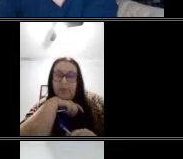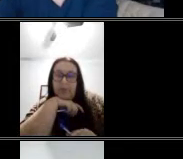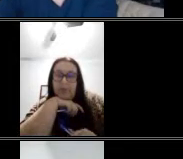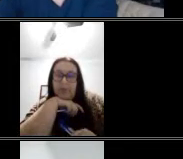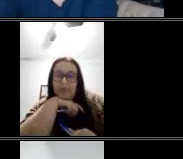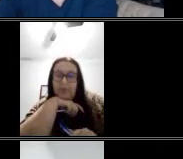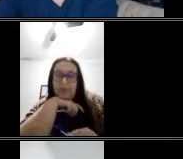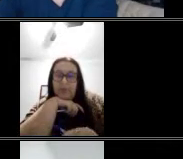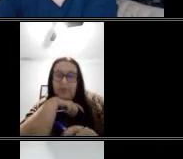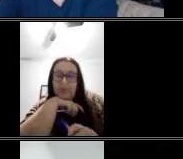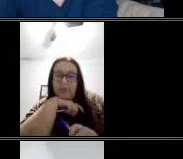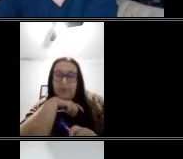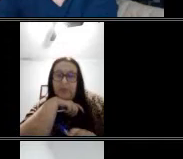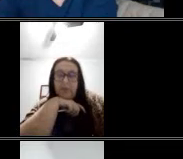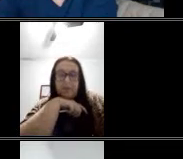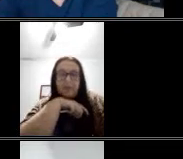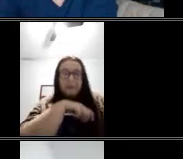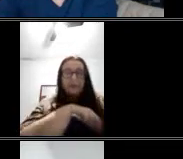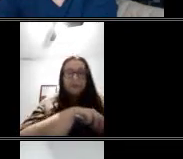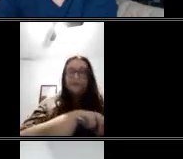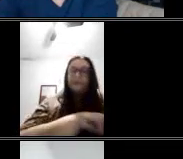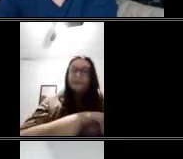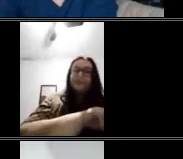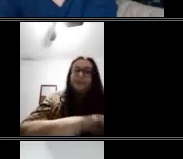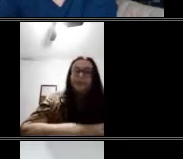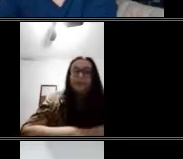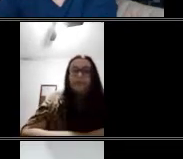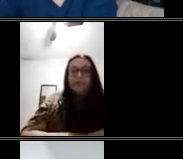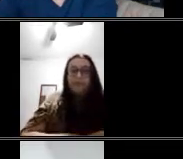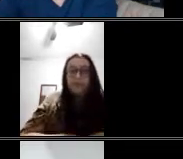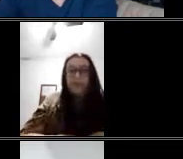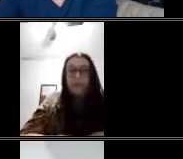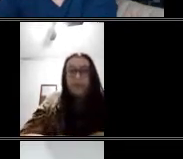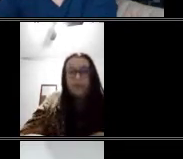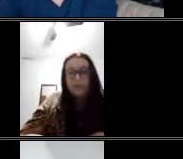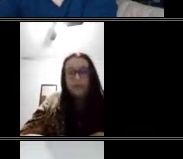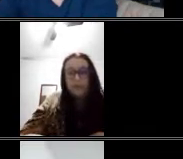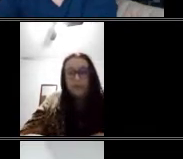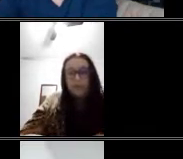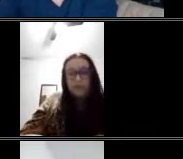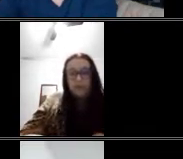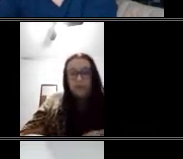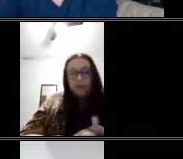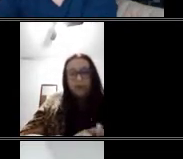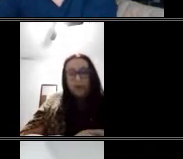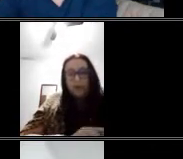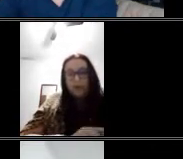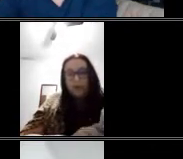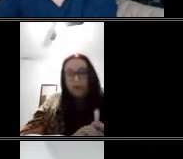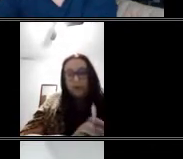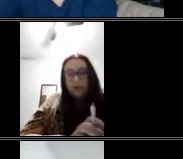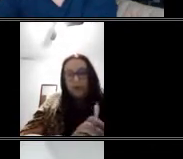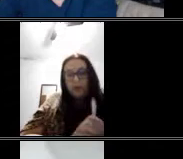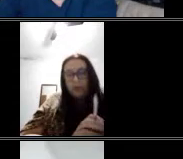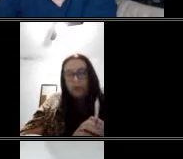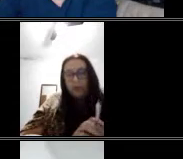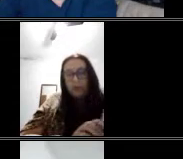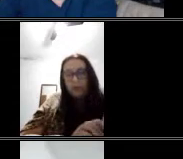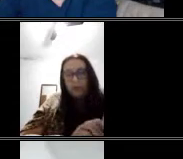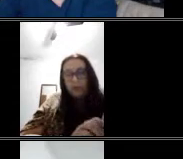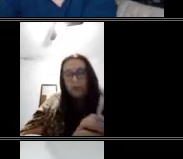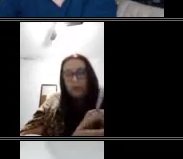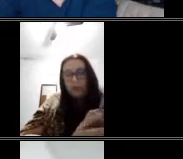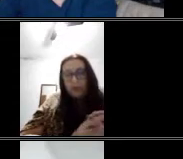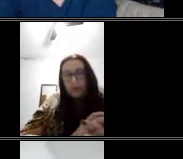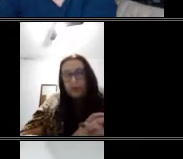quando só é positivo essa parte da desatenção e não tem. Por exemplo, vai ter 2 de 9, 1 de 9, 4